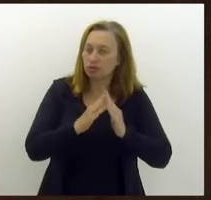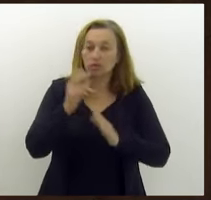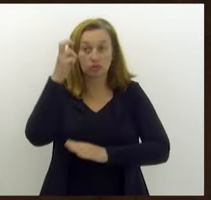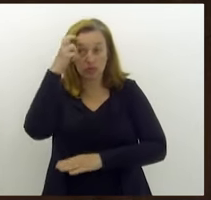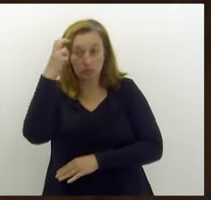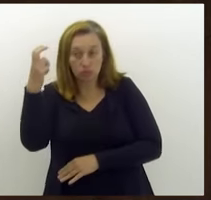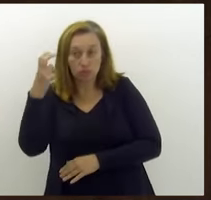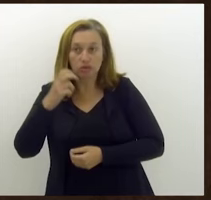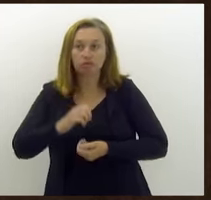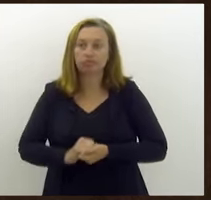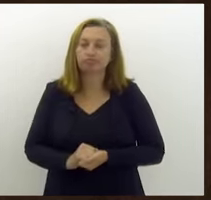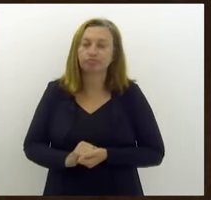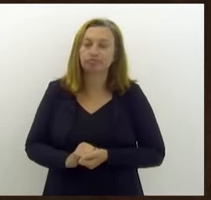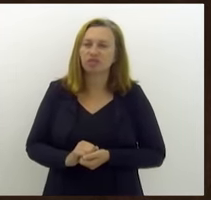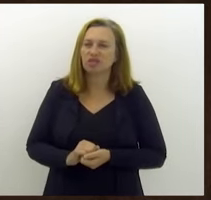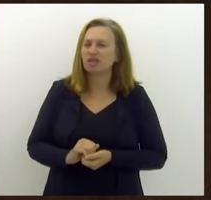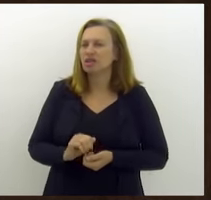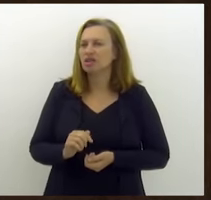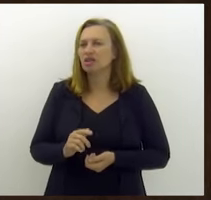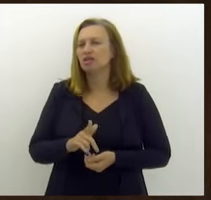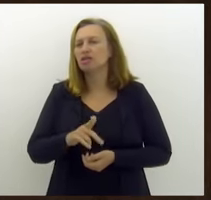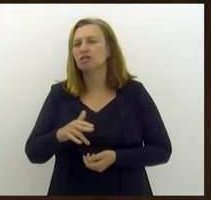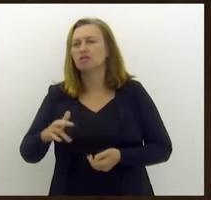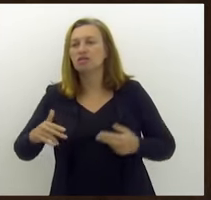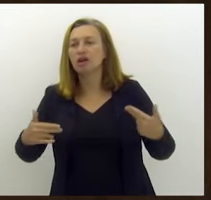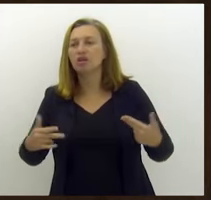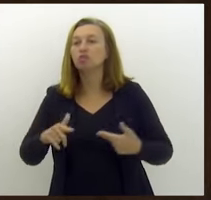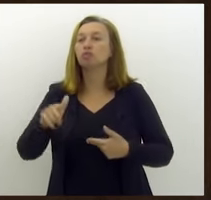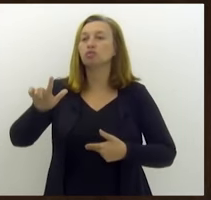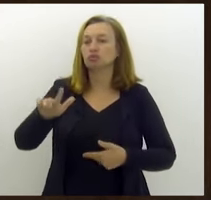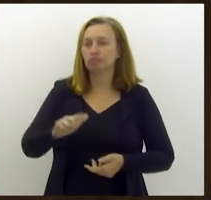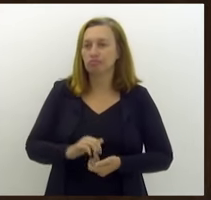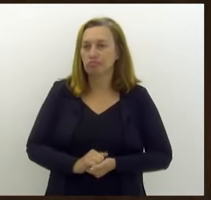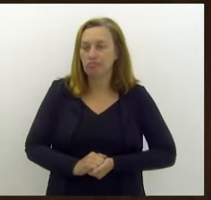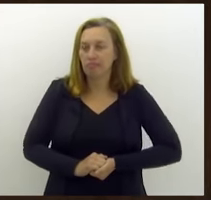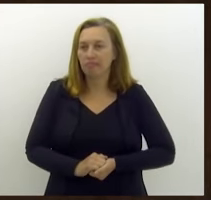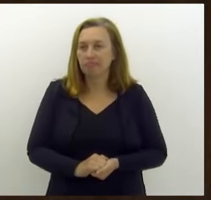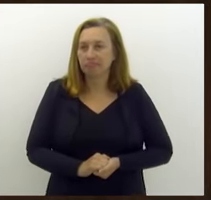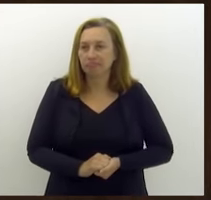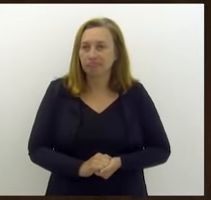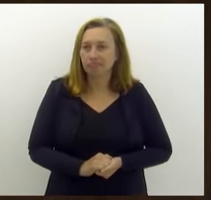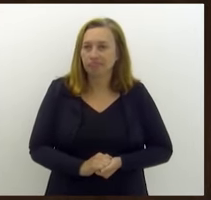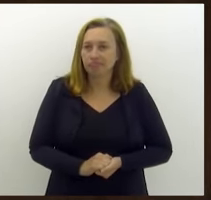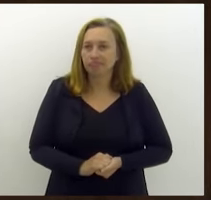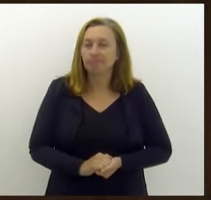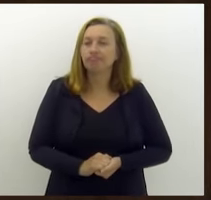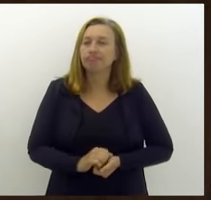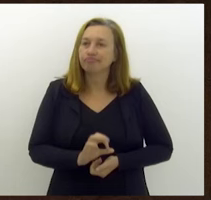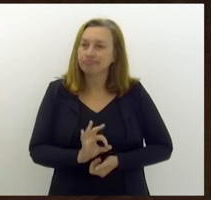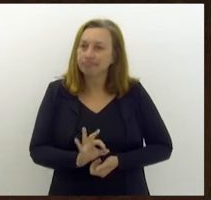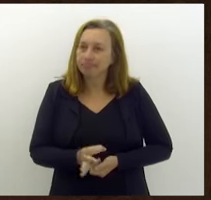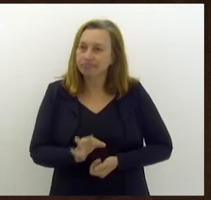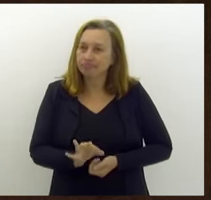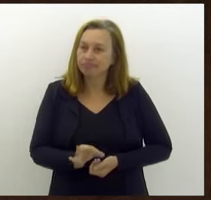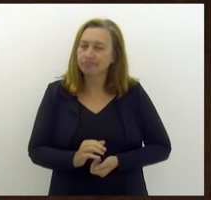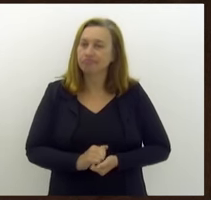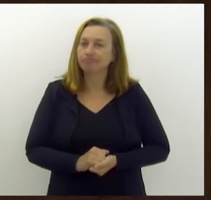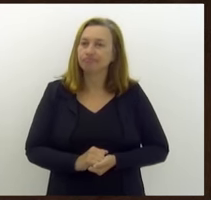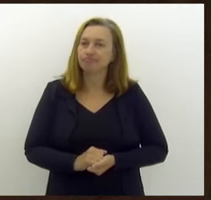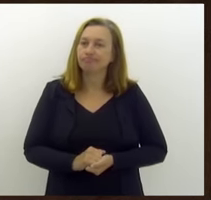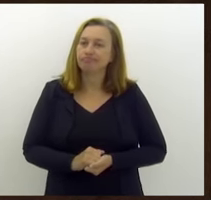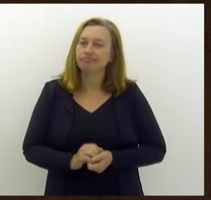cultura Enfim então o que a gente vê é É de fato um